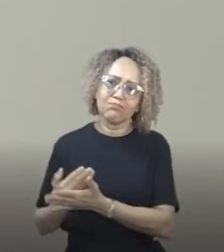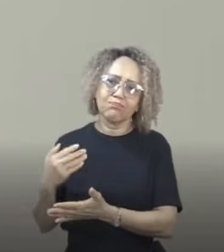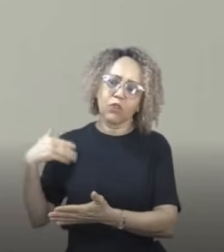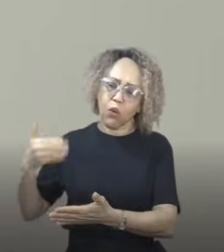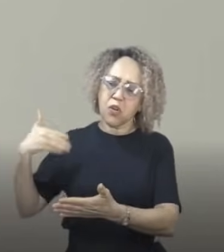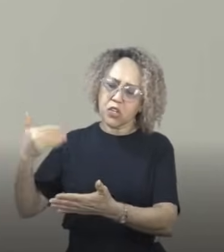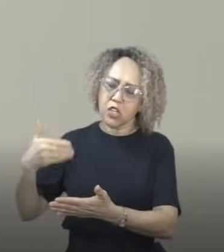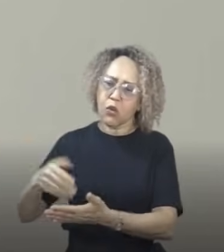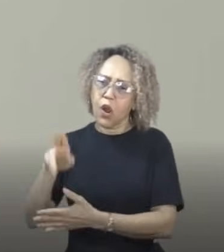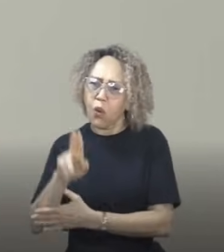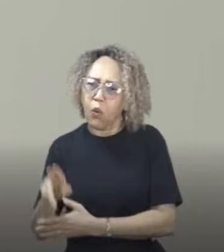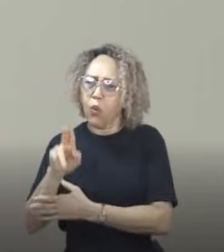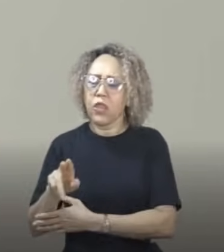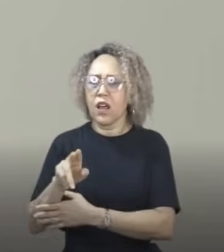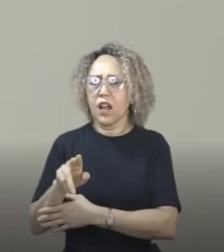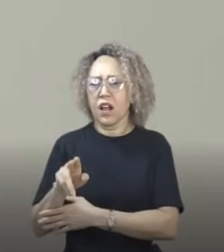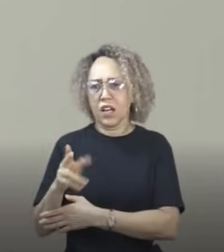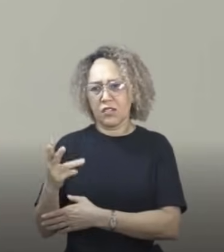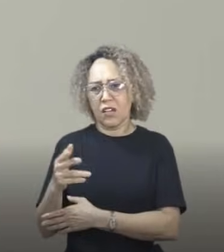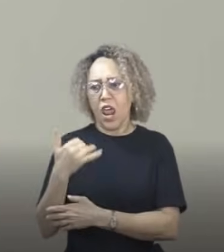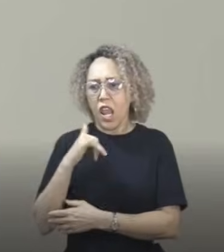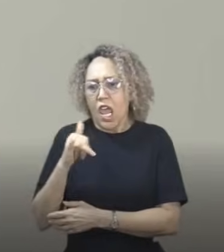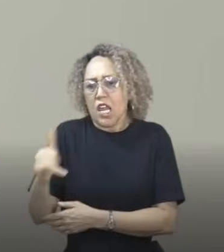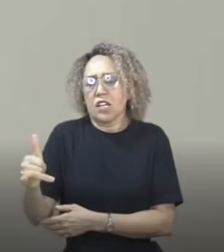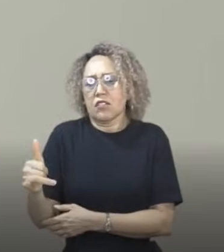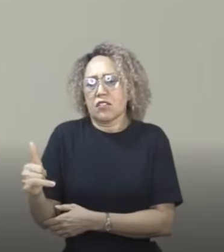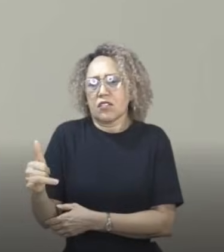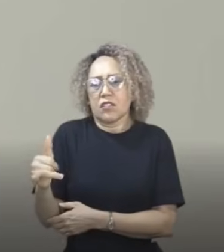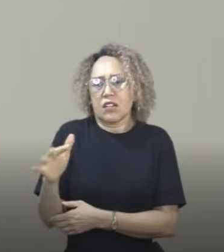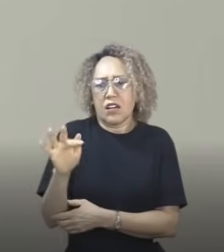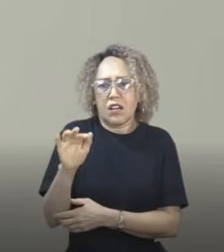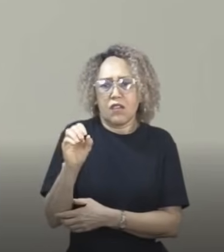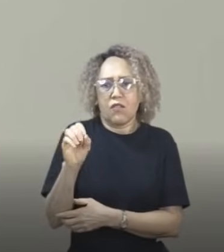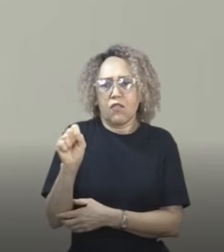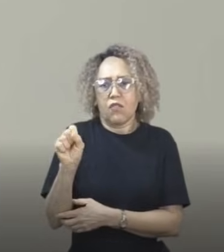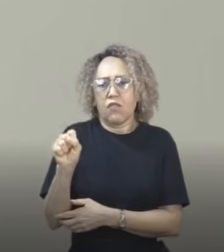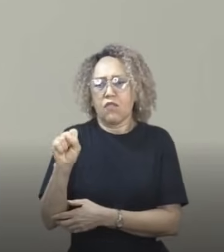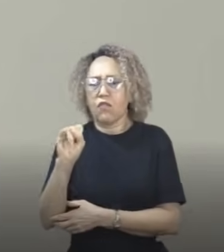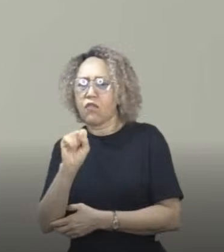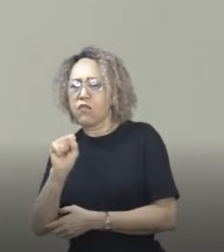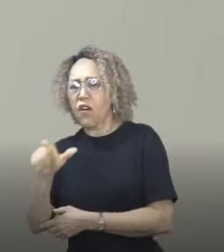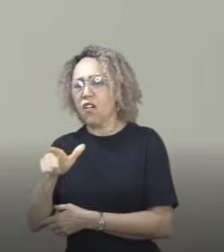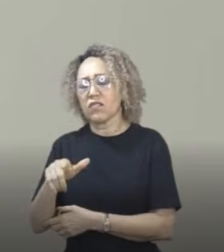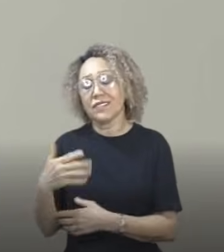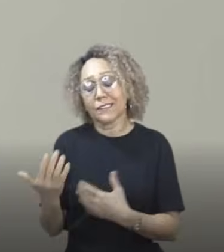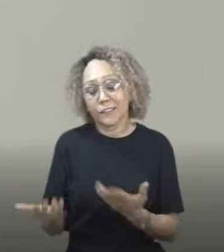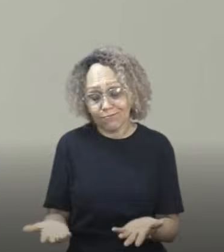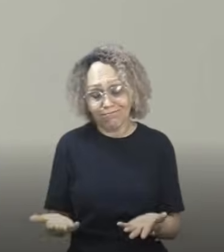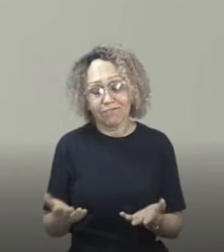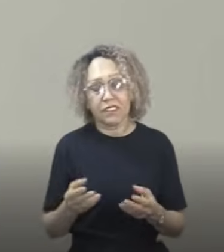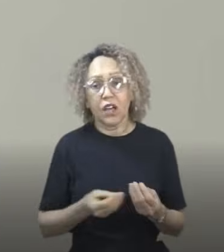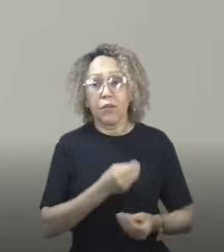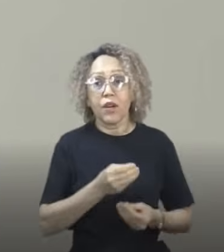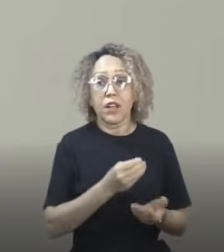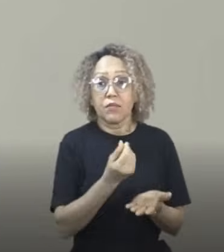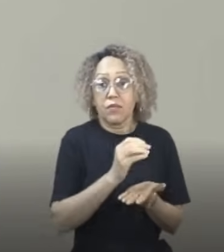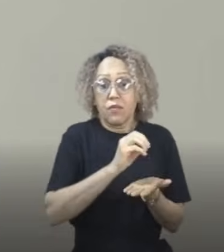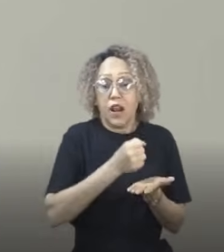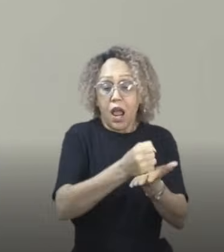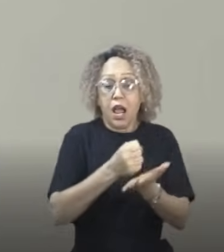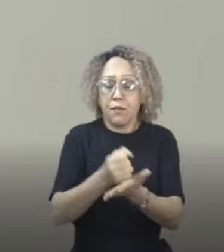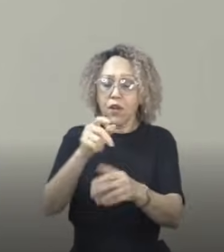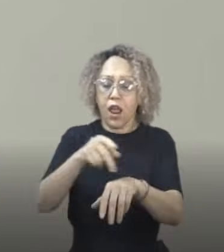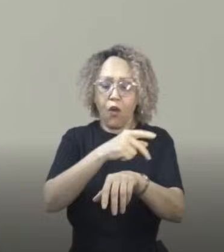ter, quando a gente fala assim, de cair fundos de financiamento para apoiar os países, para poder levar